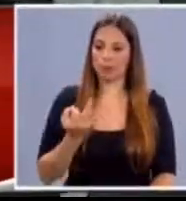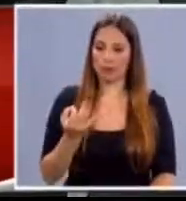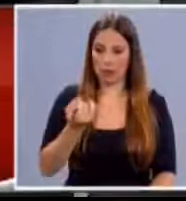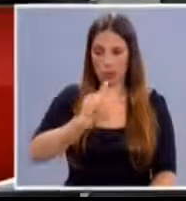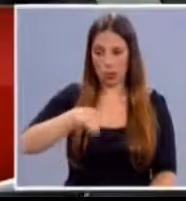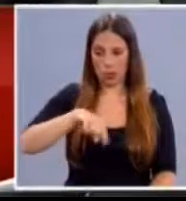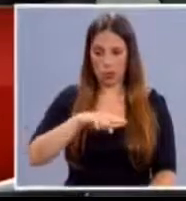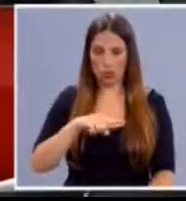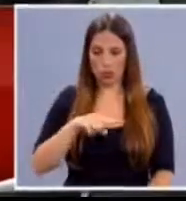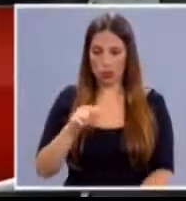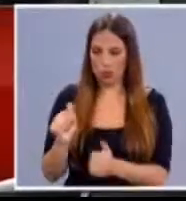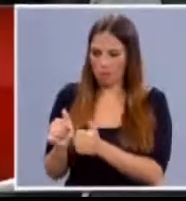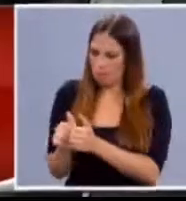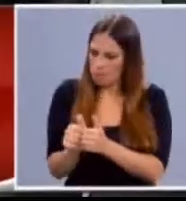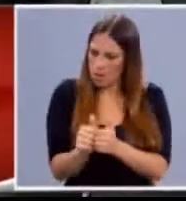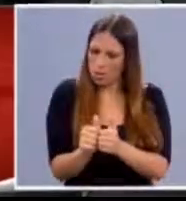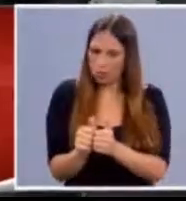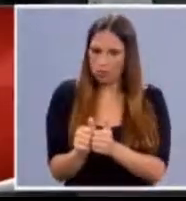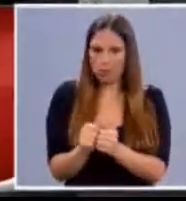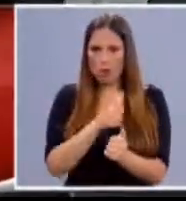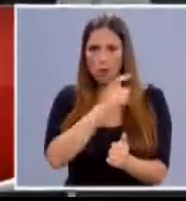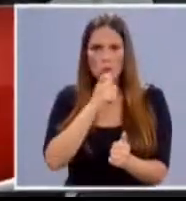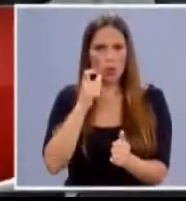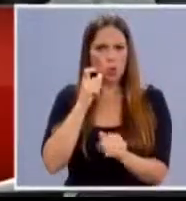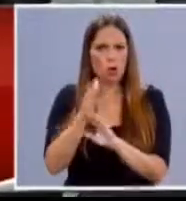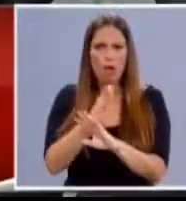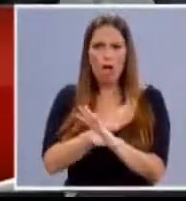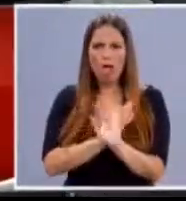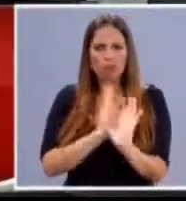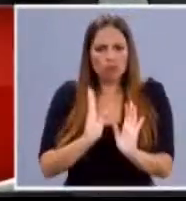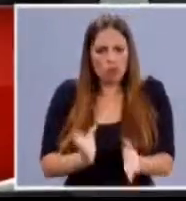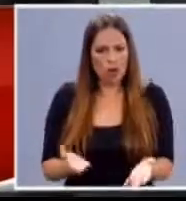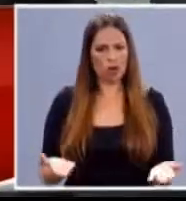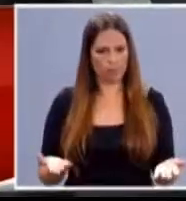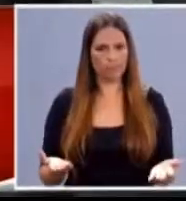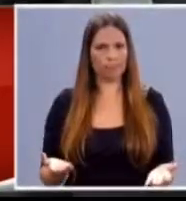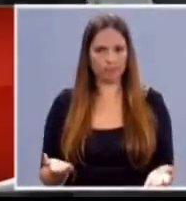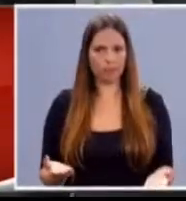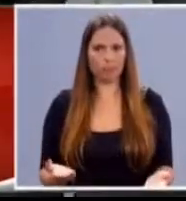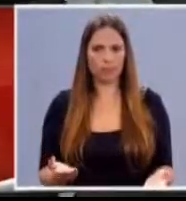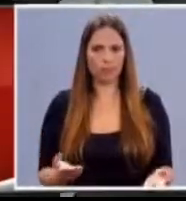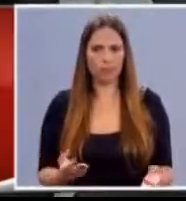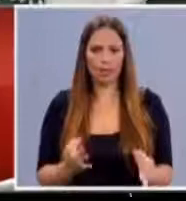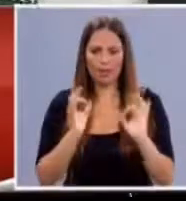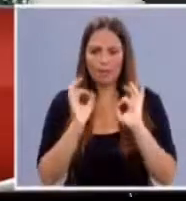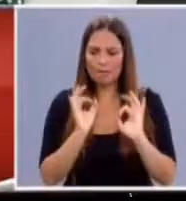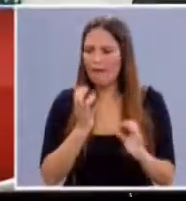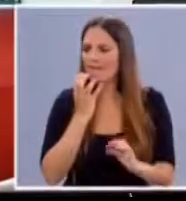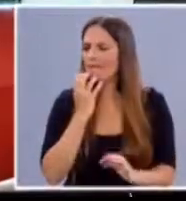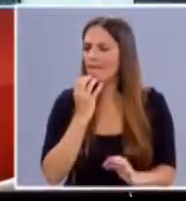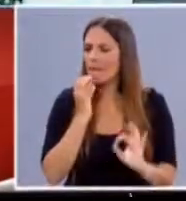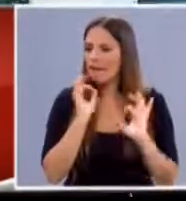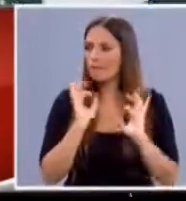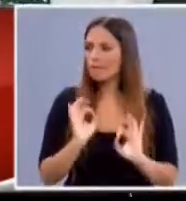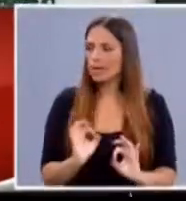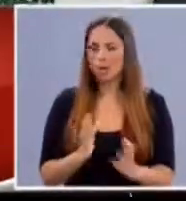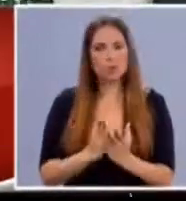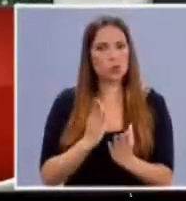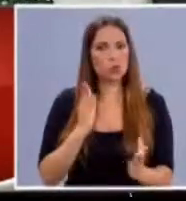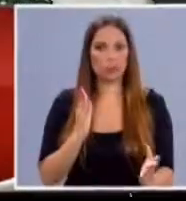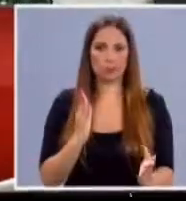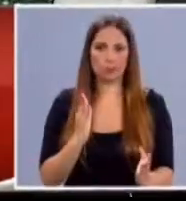fiéis a esse compromisso de rigorosamente e sempre só com